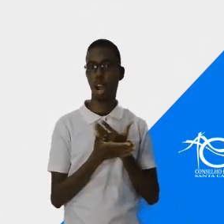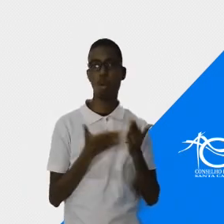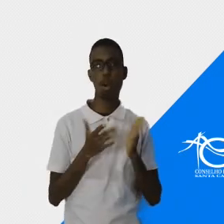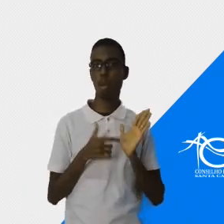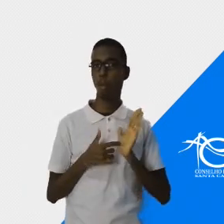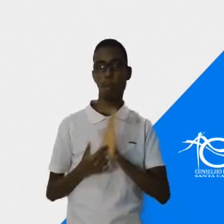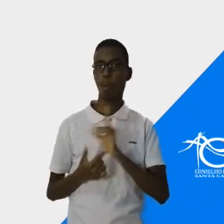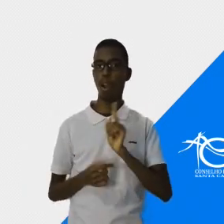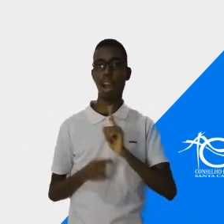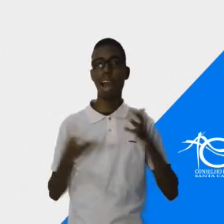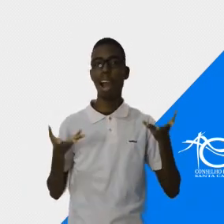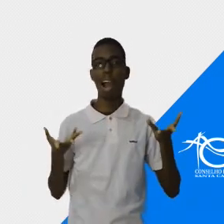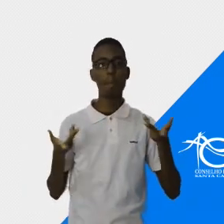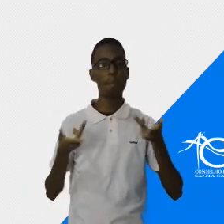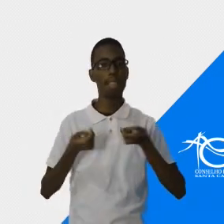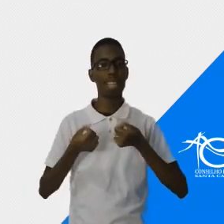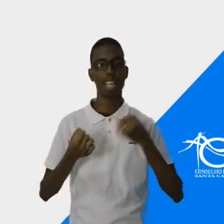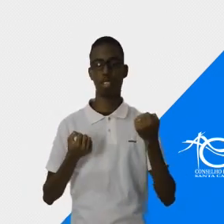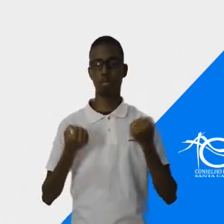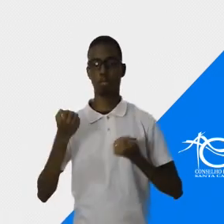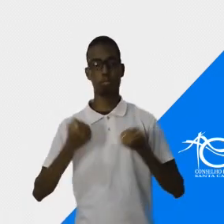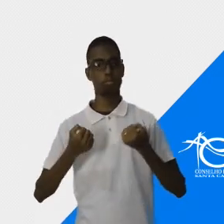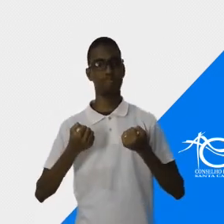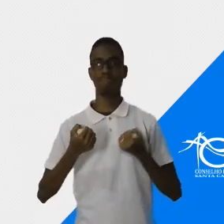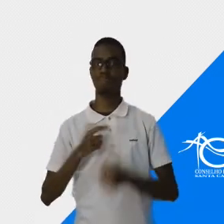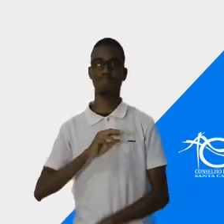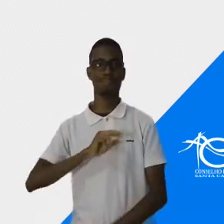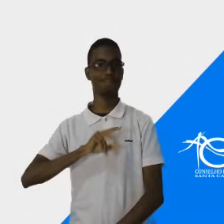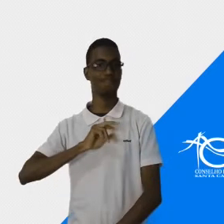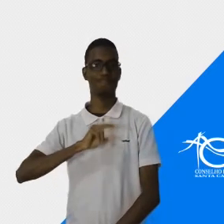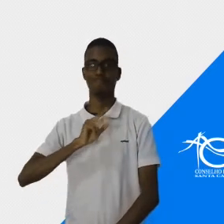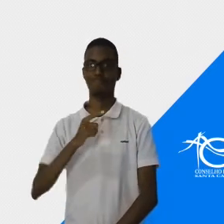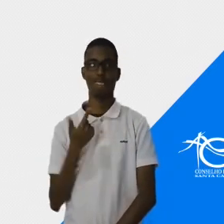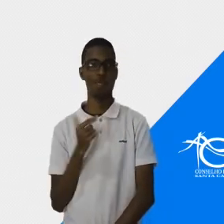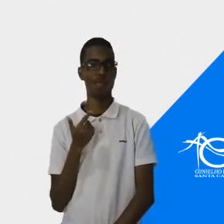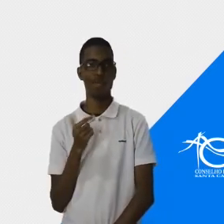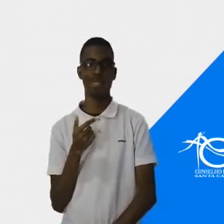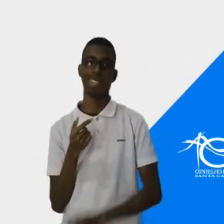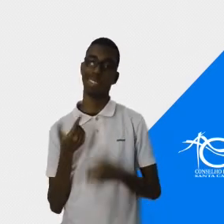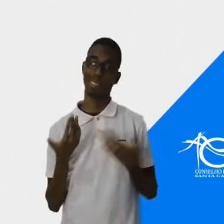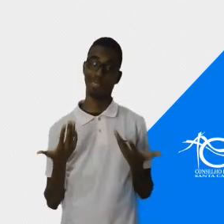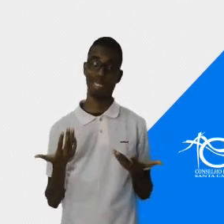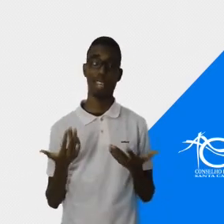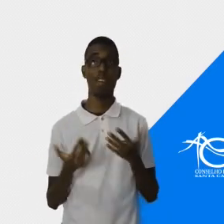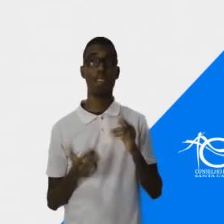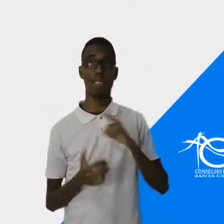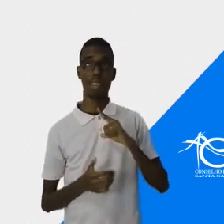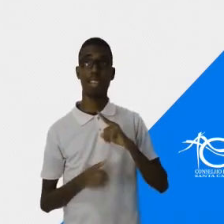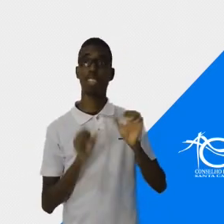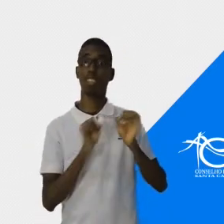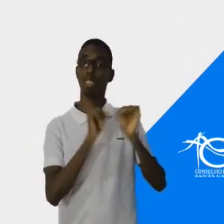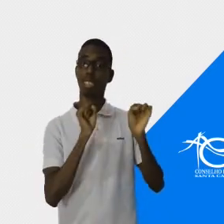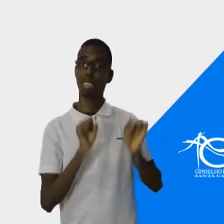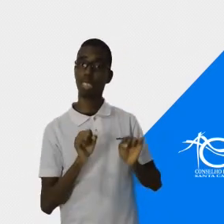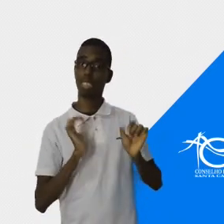conduzir veículos. Esse é o pressuposto de partida do sistema de avaliação psicológica. Se é um sistema que restringe pessoas a participarem do sistema